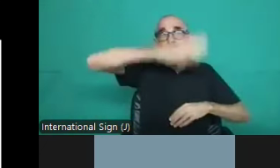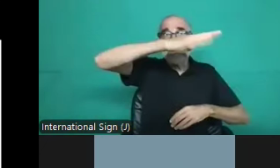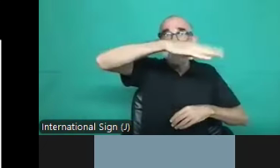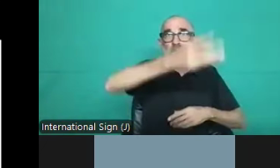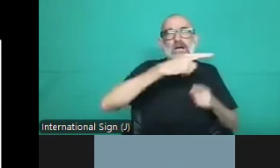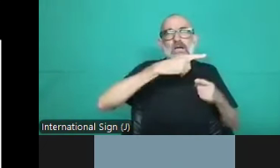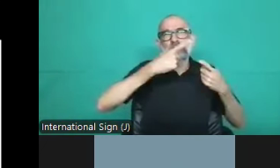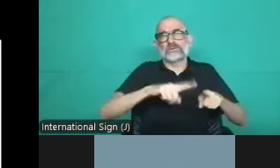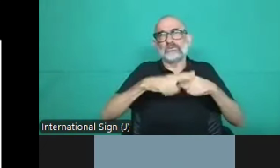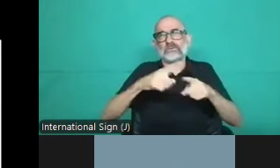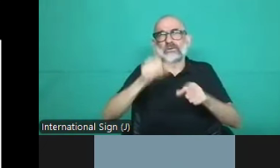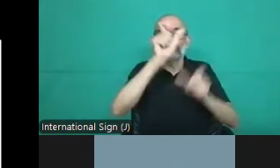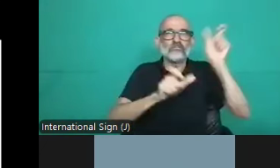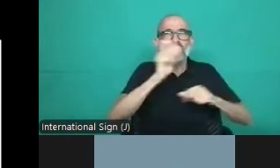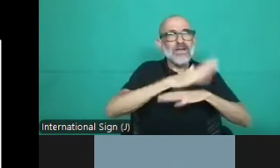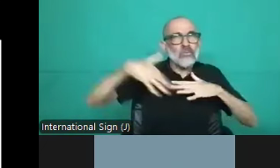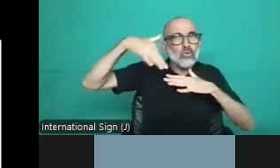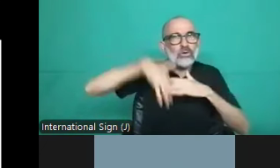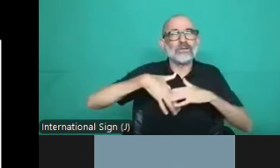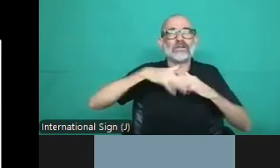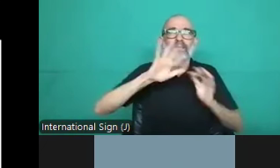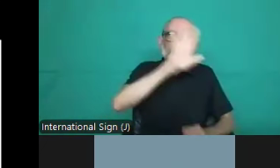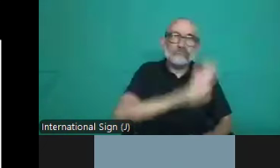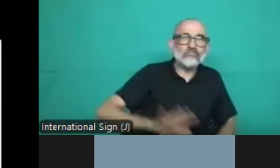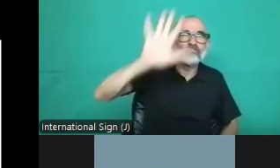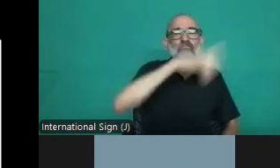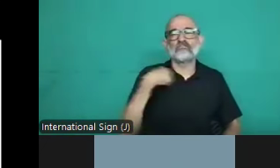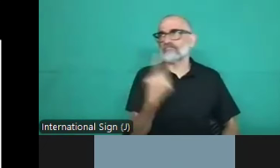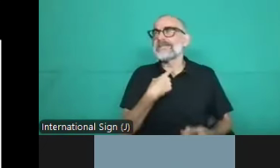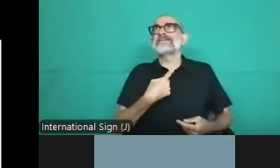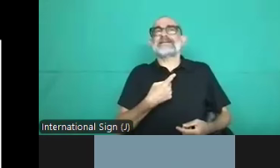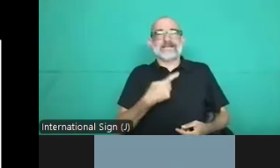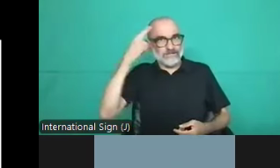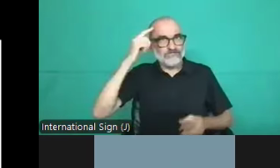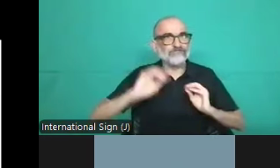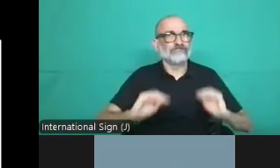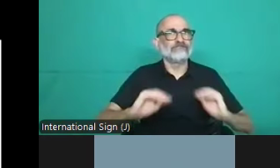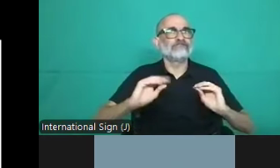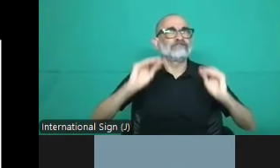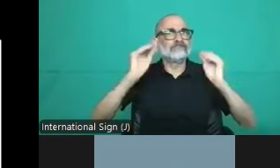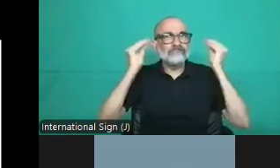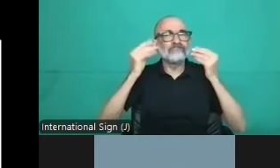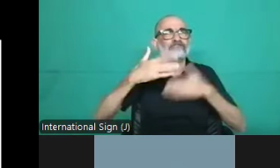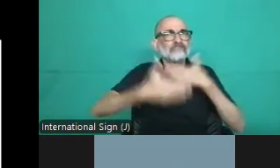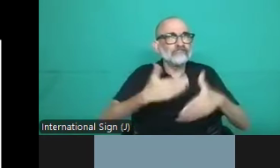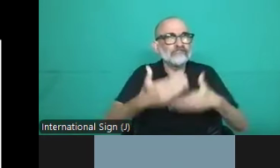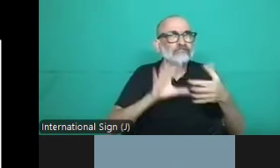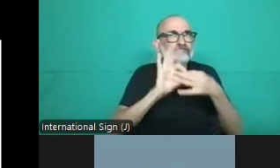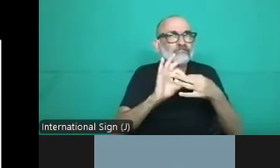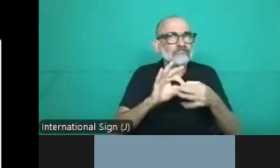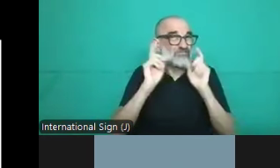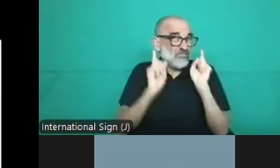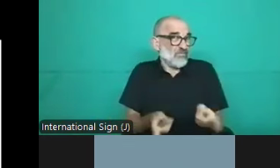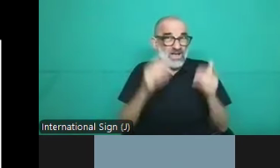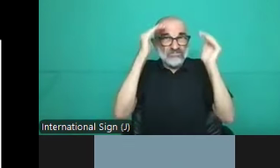compartilhar esse tipo de trabalhos. E por isso, com o nosso esforço de colaboração, a